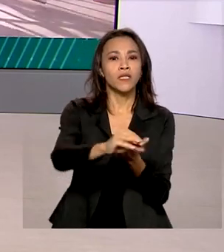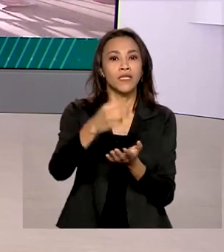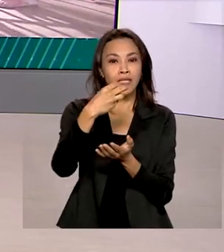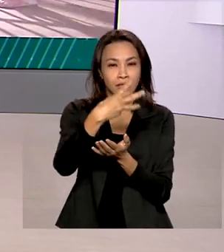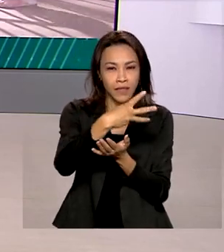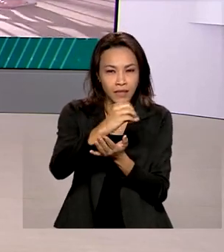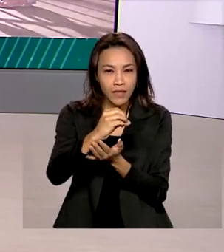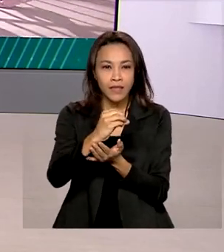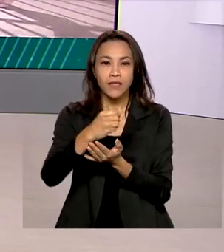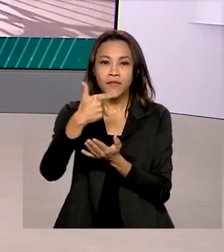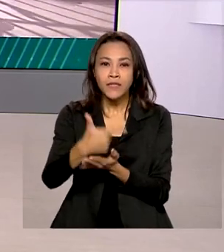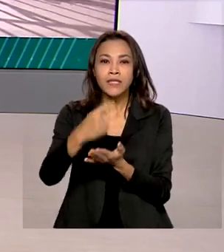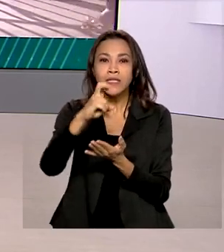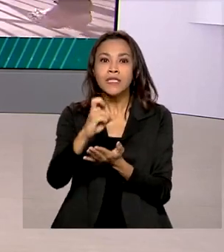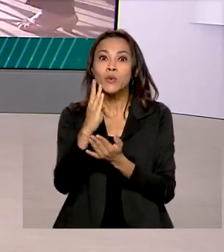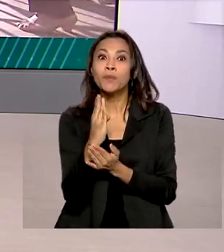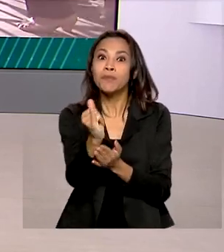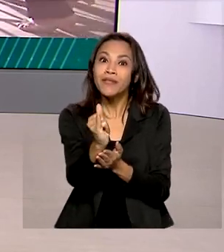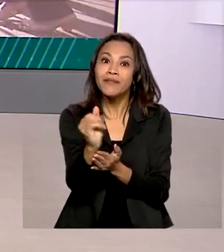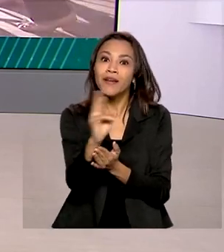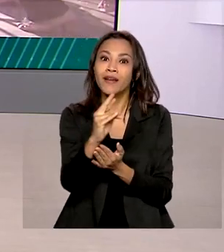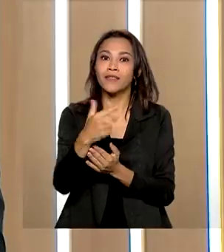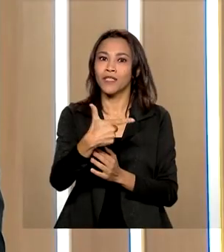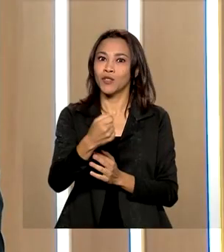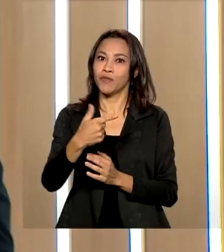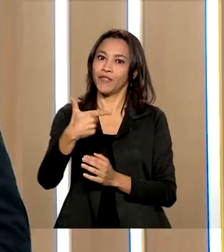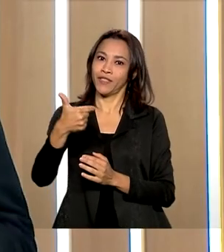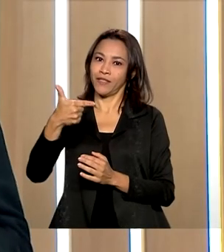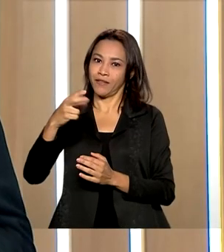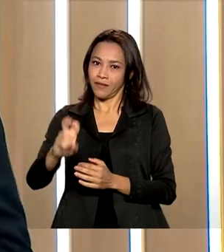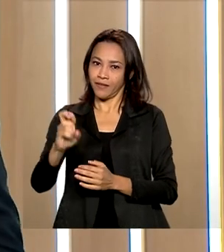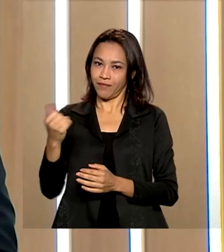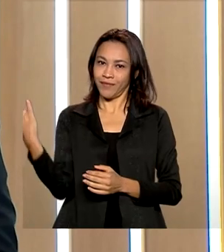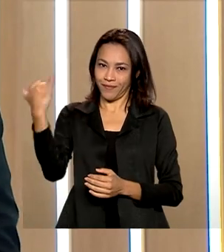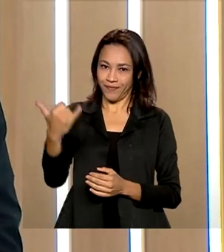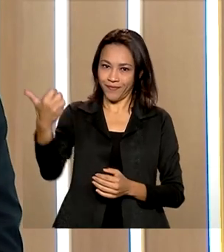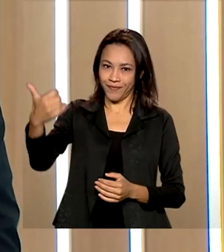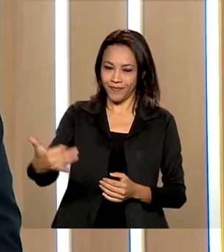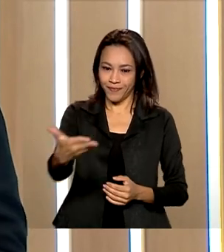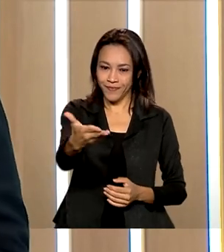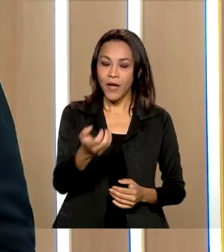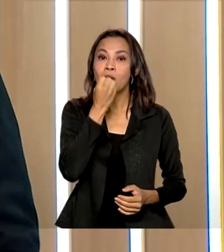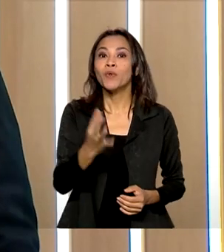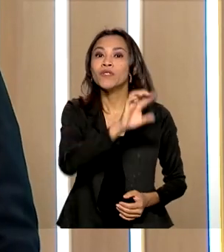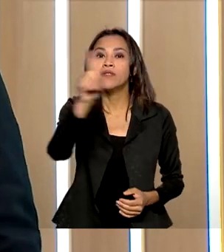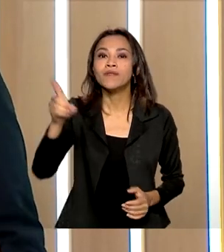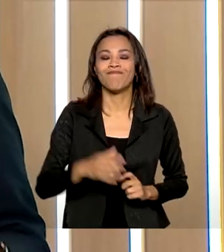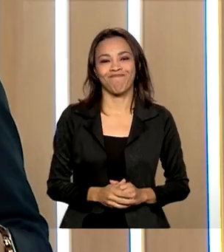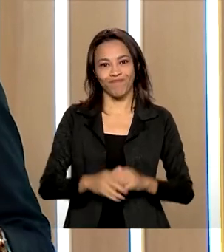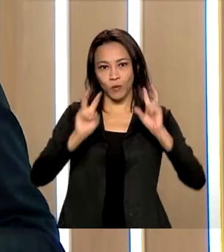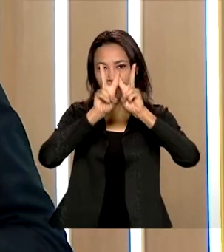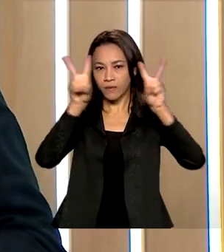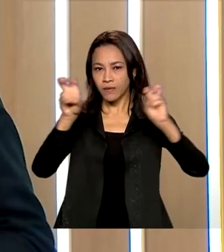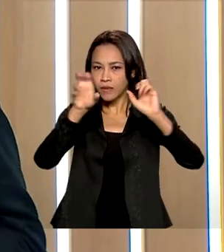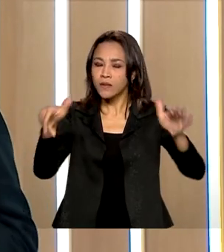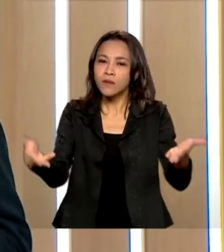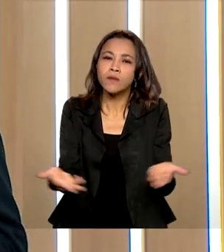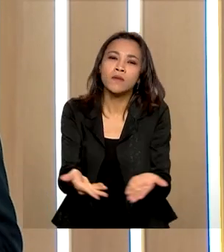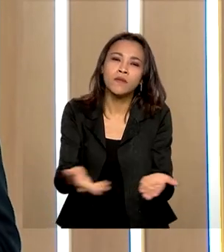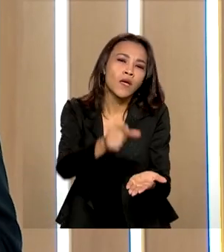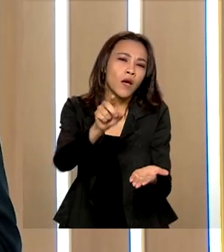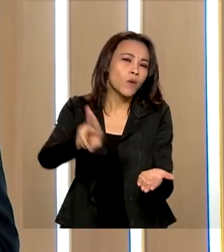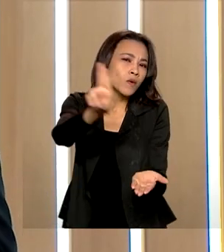2025 quem comenta é Ricardo Caldas Oi bom dia bom dia a todos nós temos de hoje é